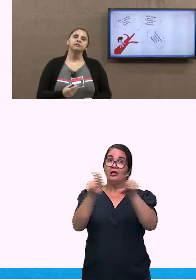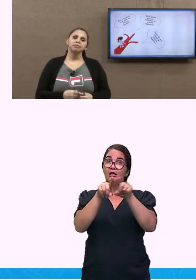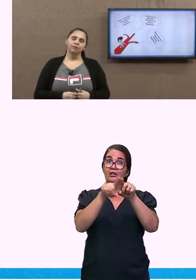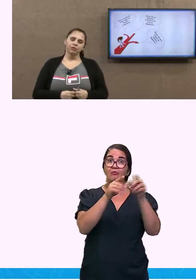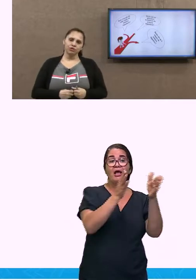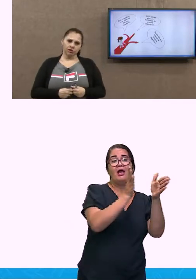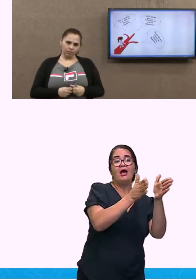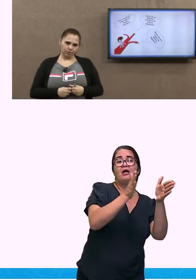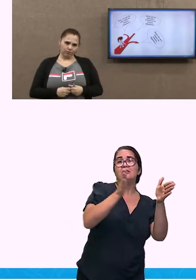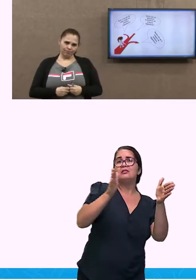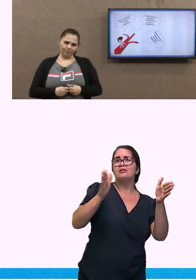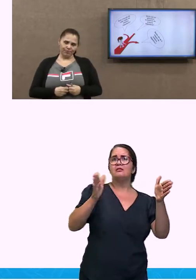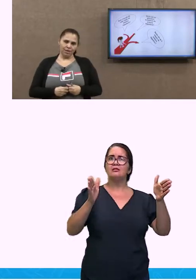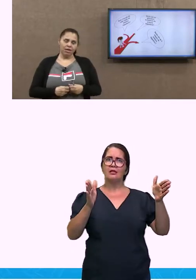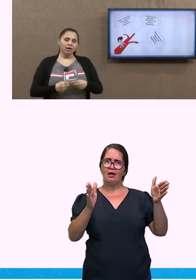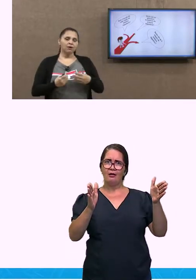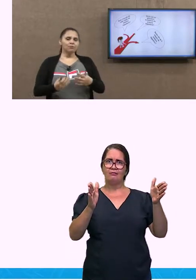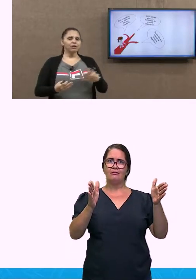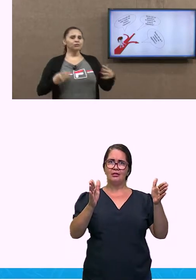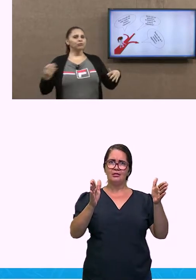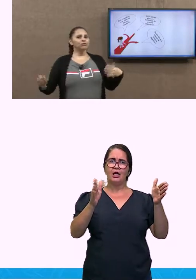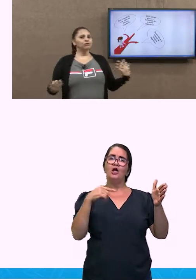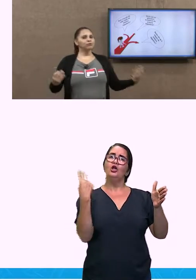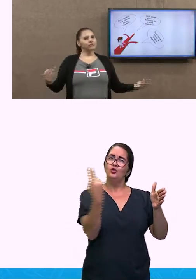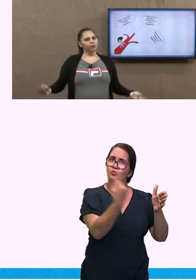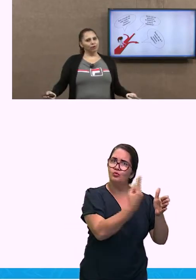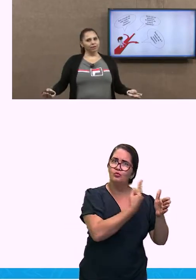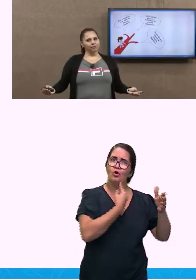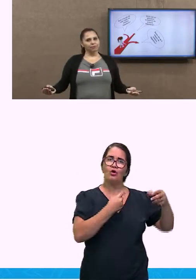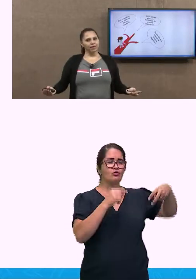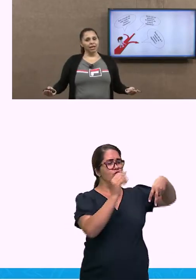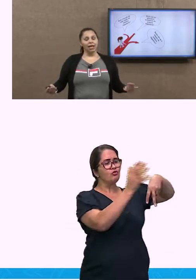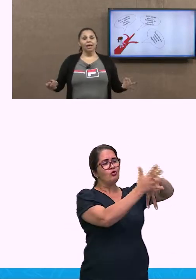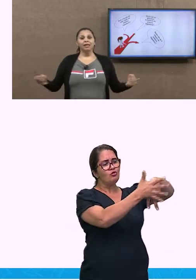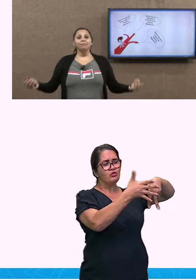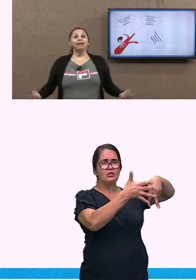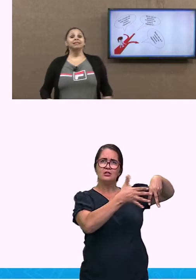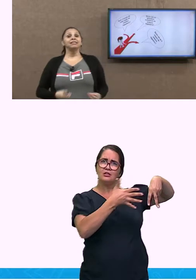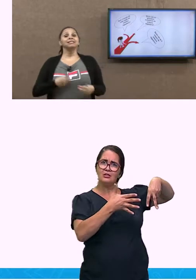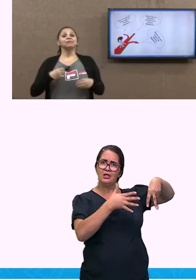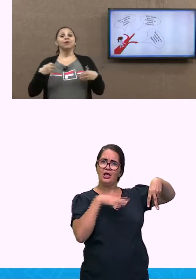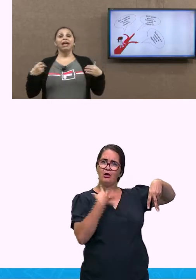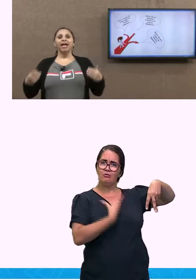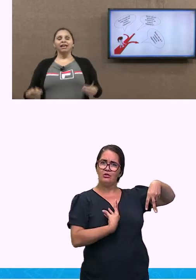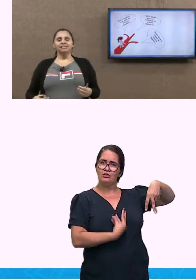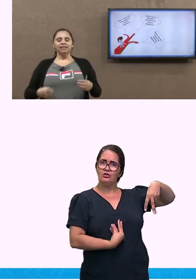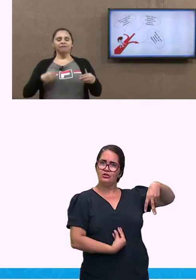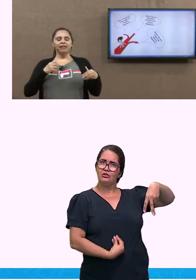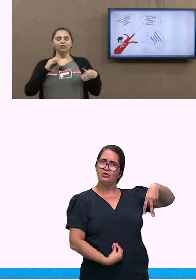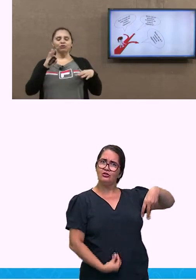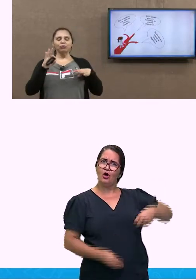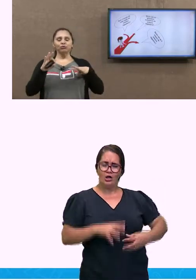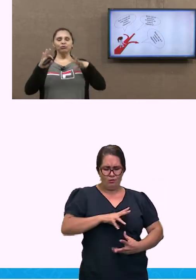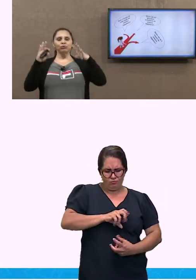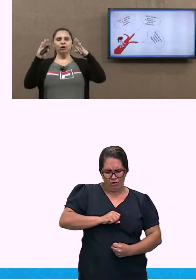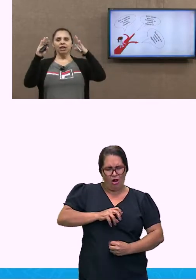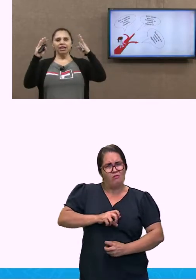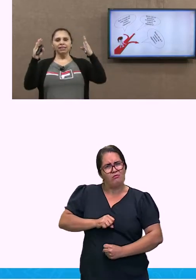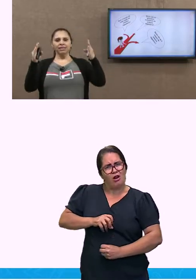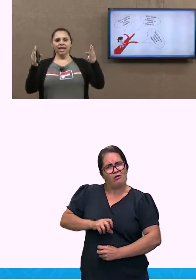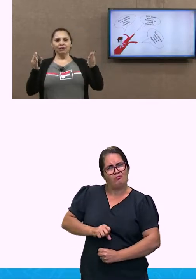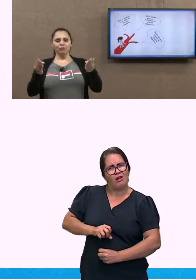permeiam o sistema digestório? Como que isso tudo funciona? Que mecanismo é esse que faz